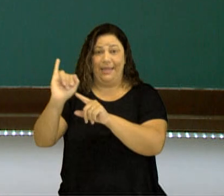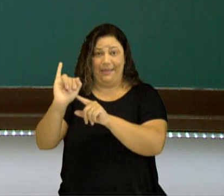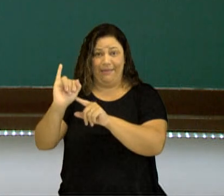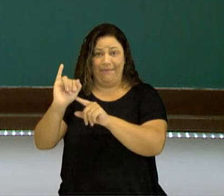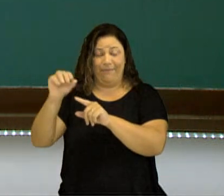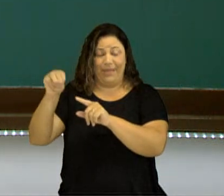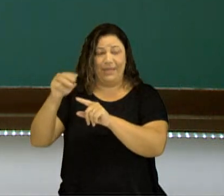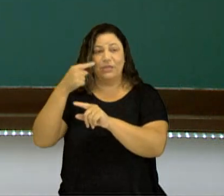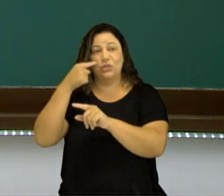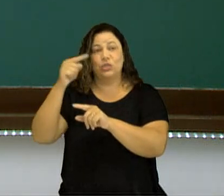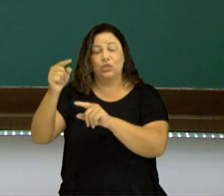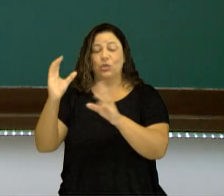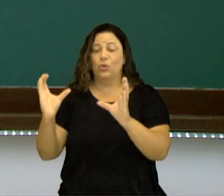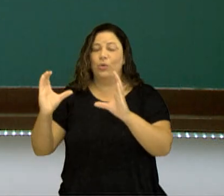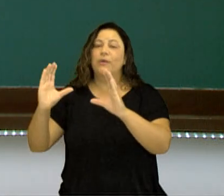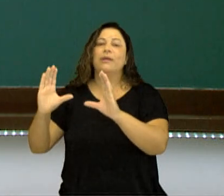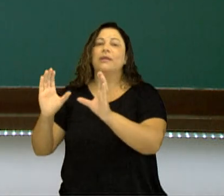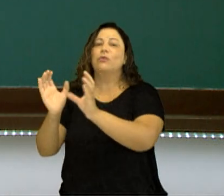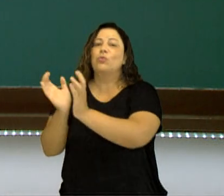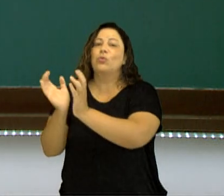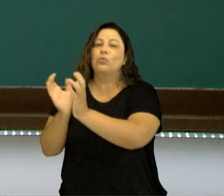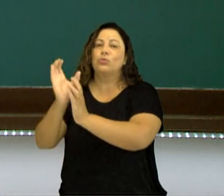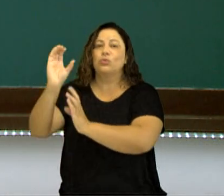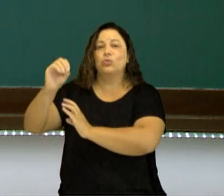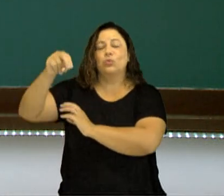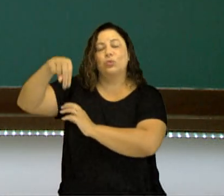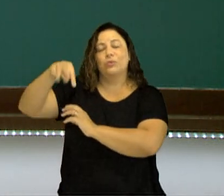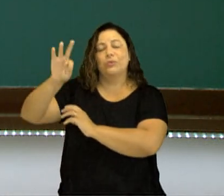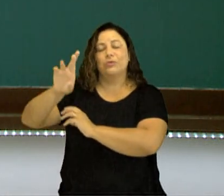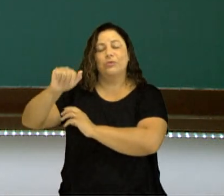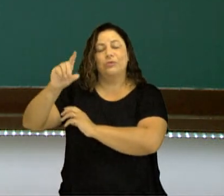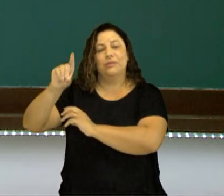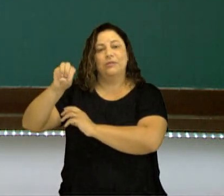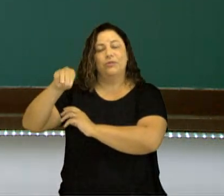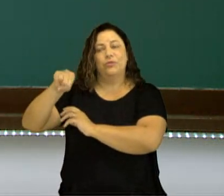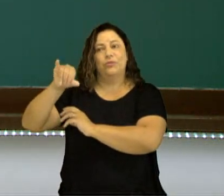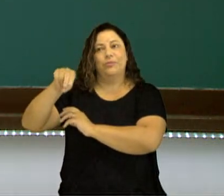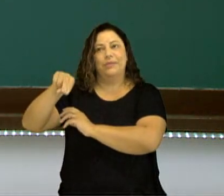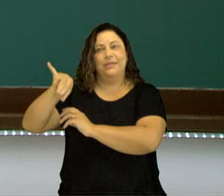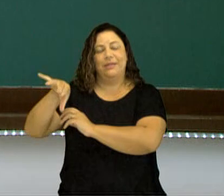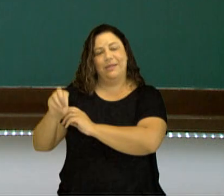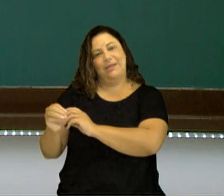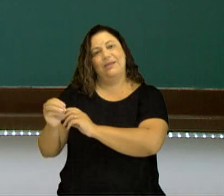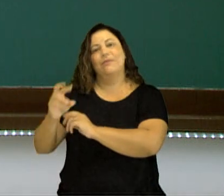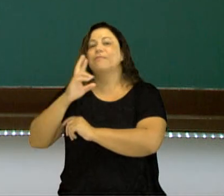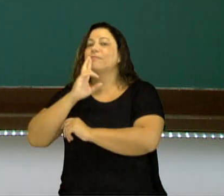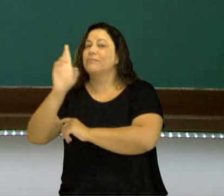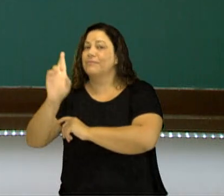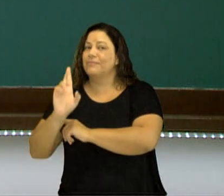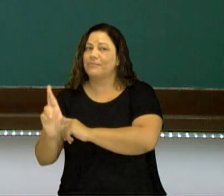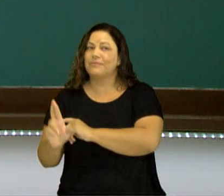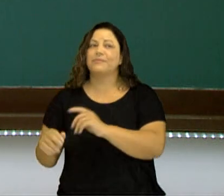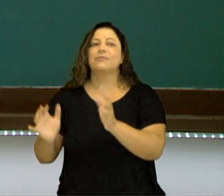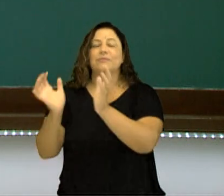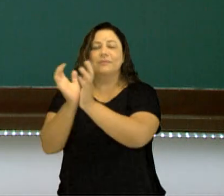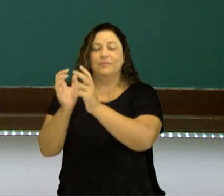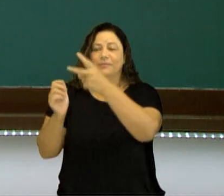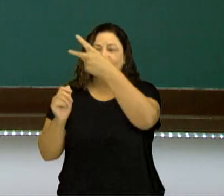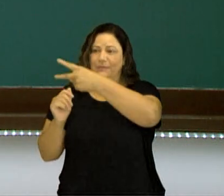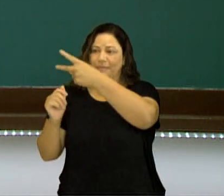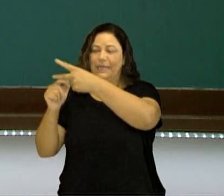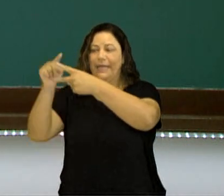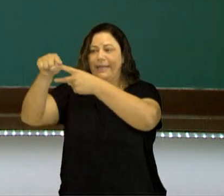opções no conjunto contradomínio e o resultado desejado no conjunto imagem. Então, esses dois aqui,